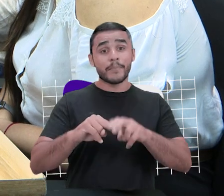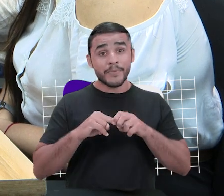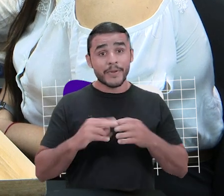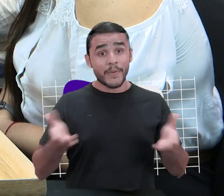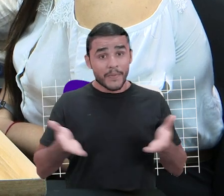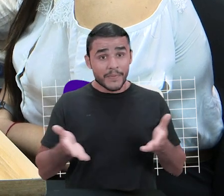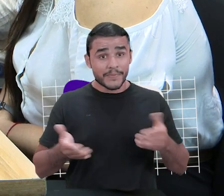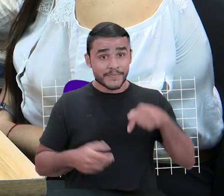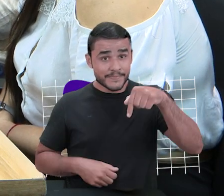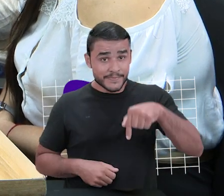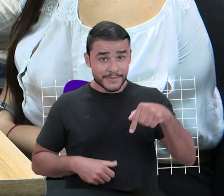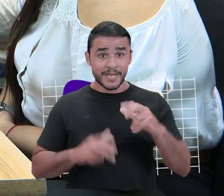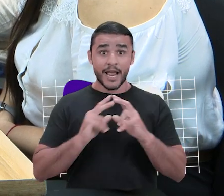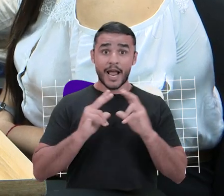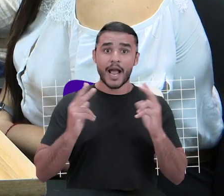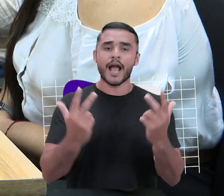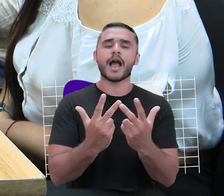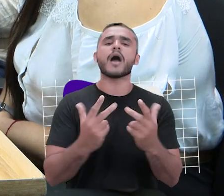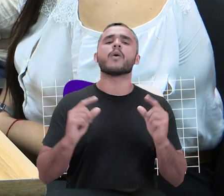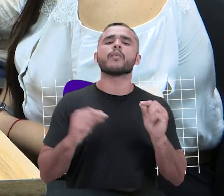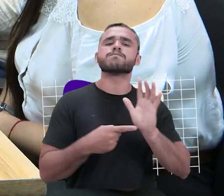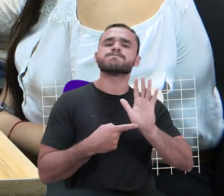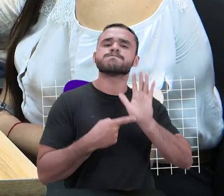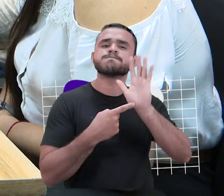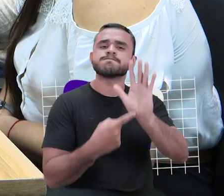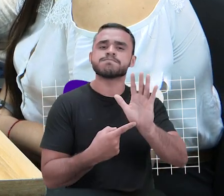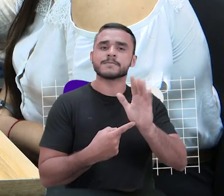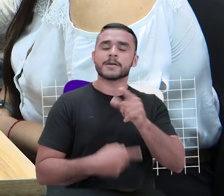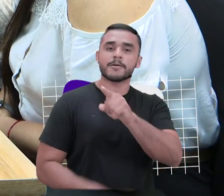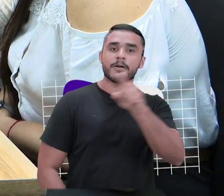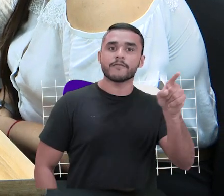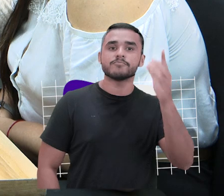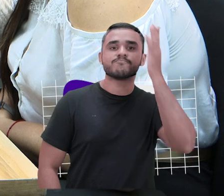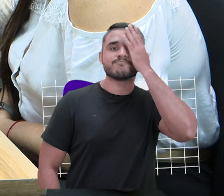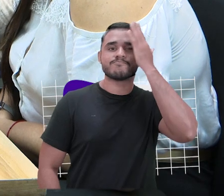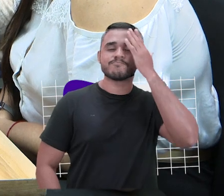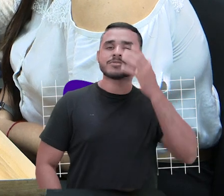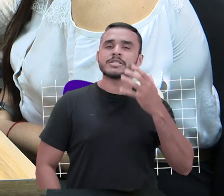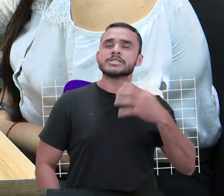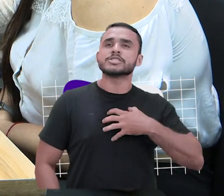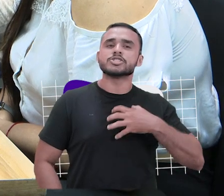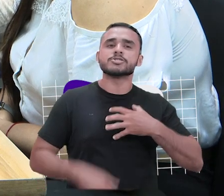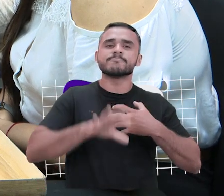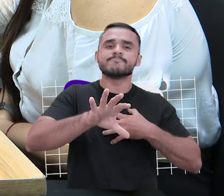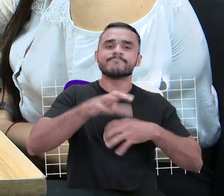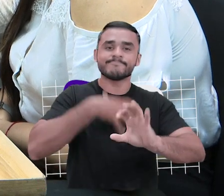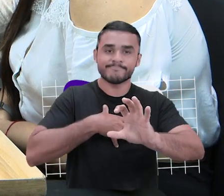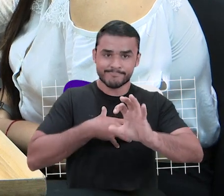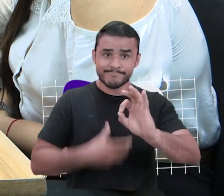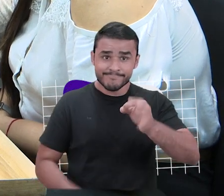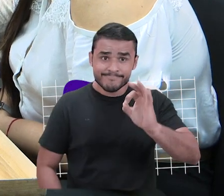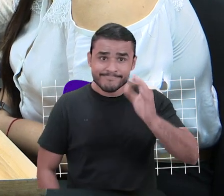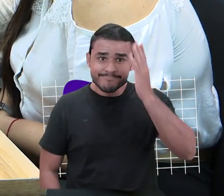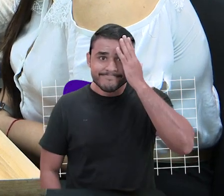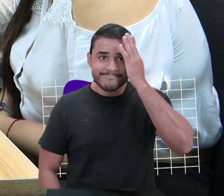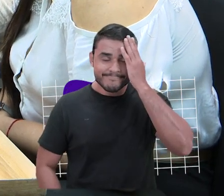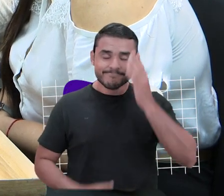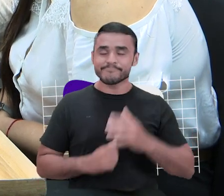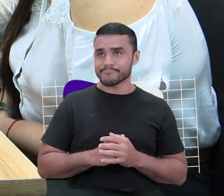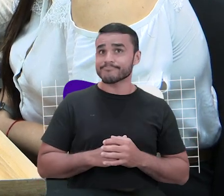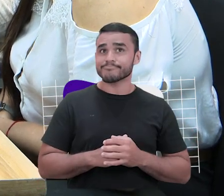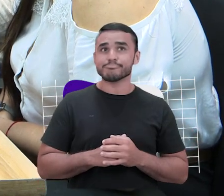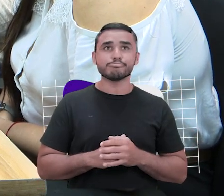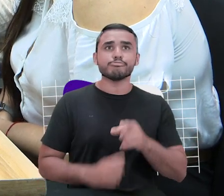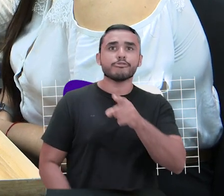ter a oportunidade das pessoas verem pelo nosso olhar, entendeu, Livinha? E assim, é sobre isso.